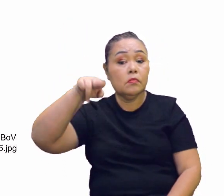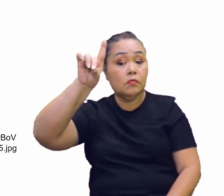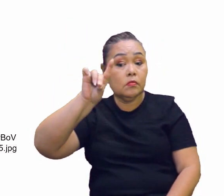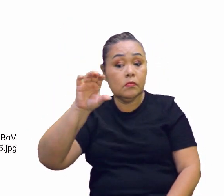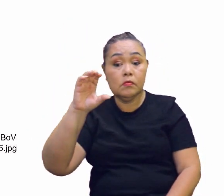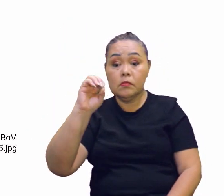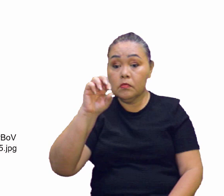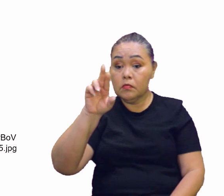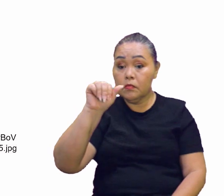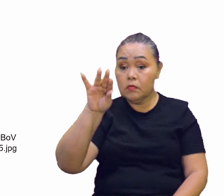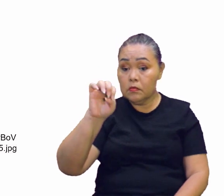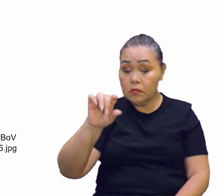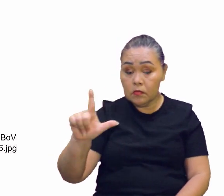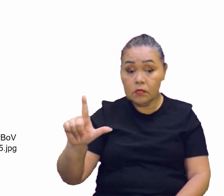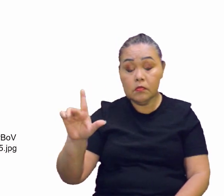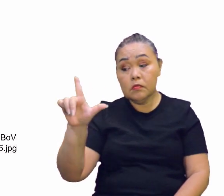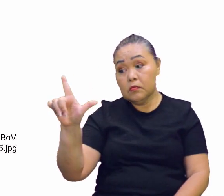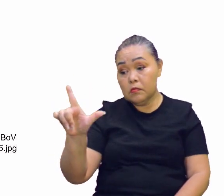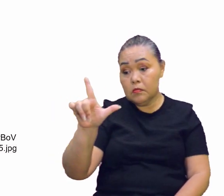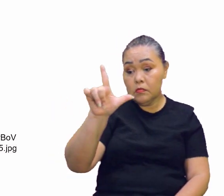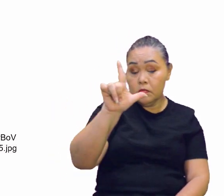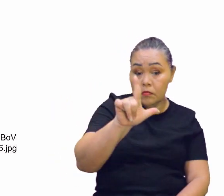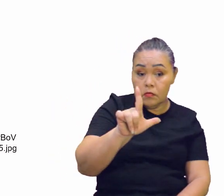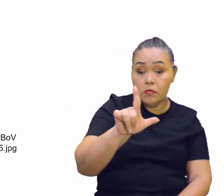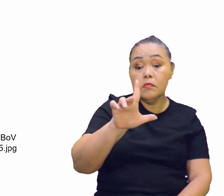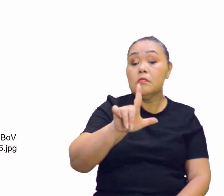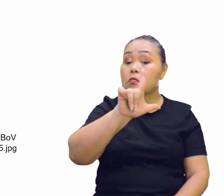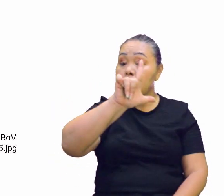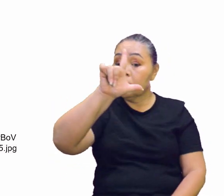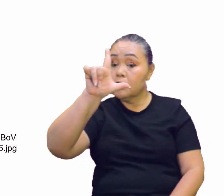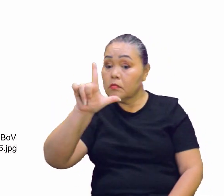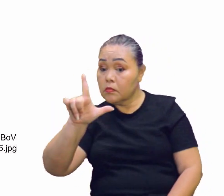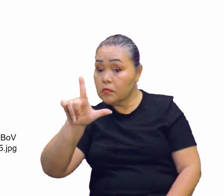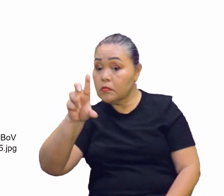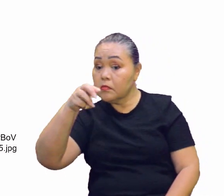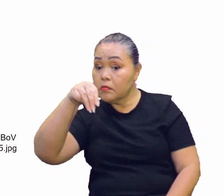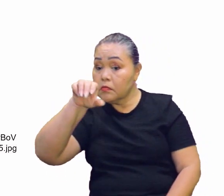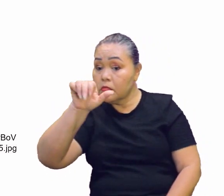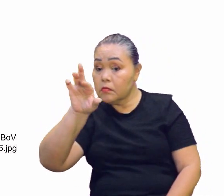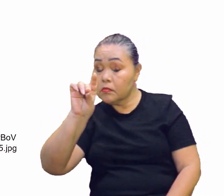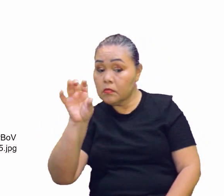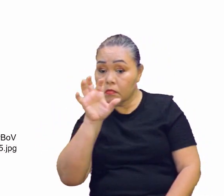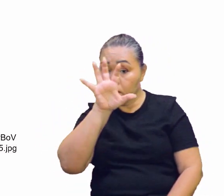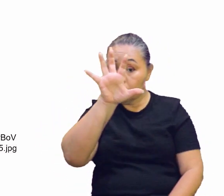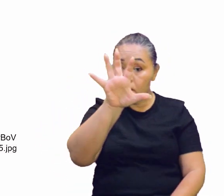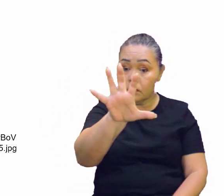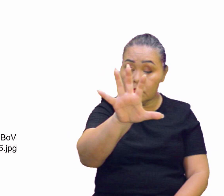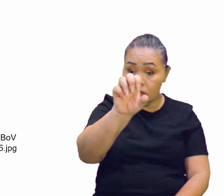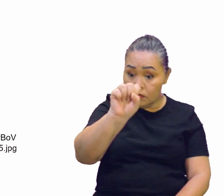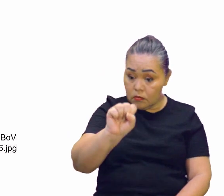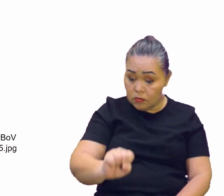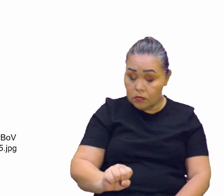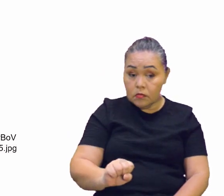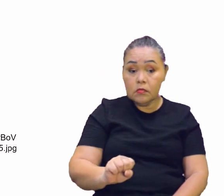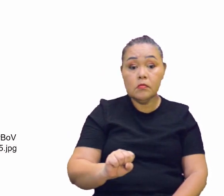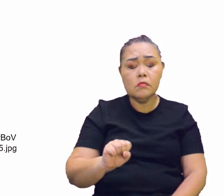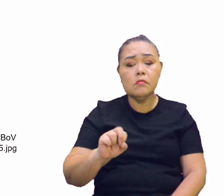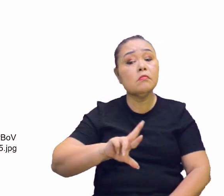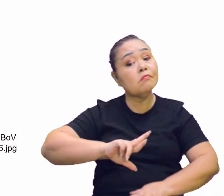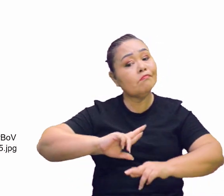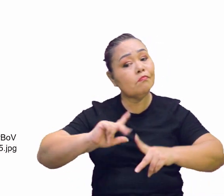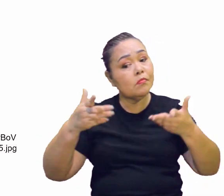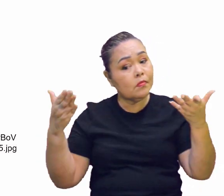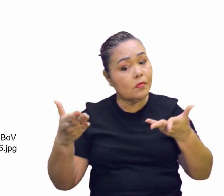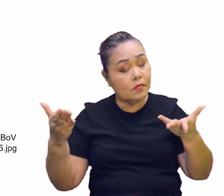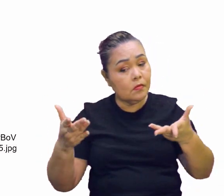nordeste oriental, o leste setentrional, o leste meridional, o centro-oeste e o sul. Muito diferente